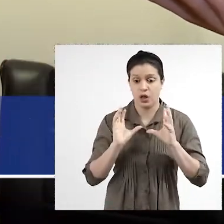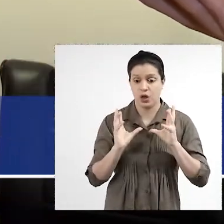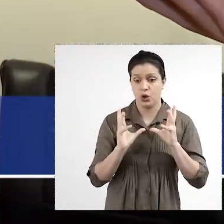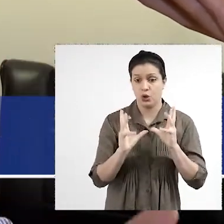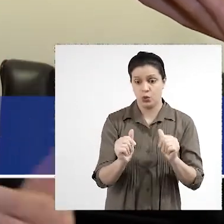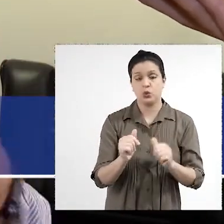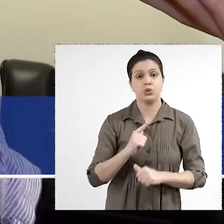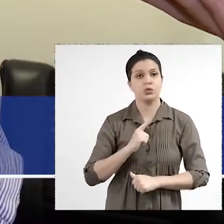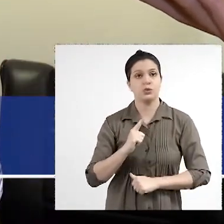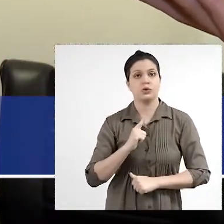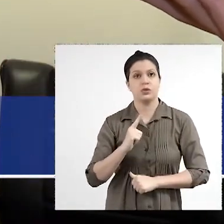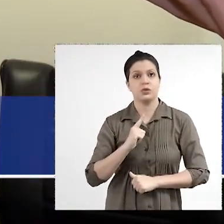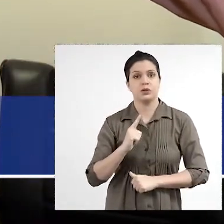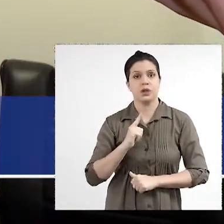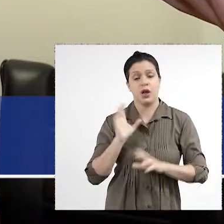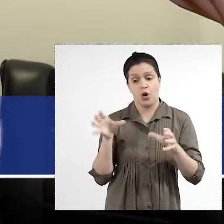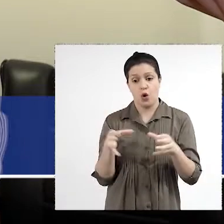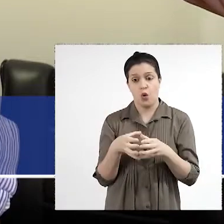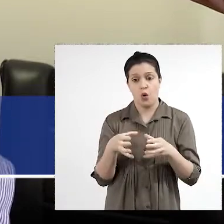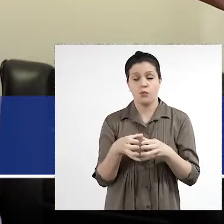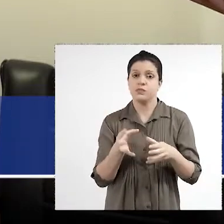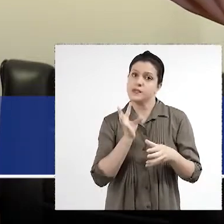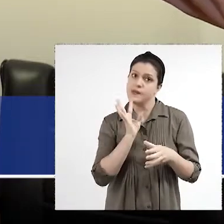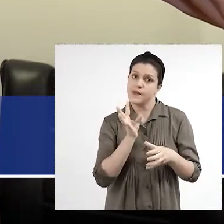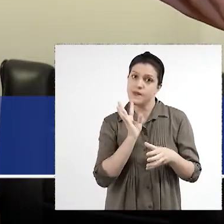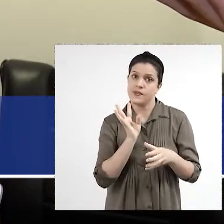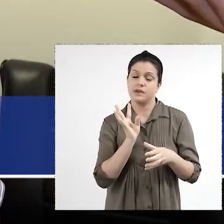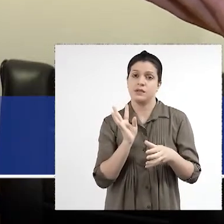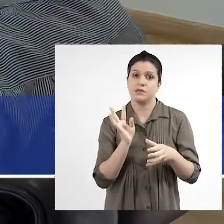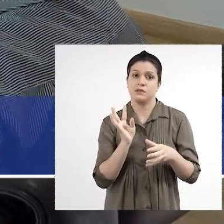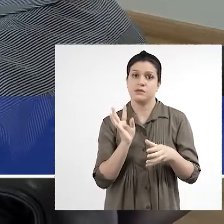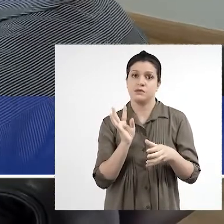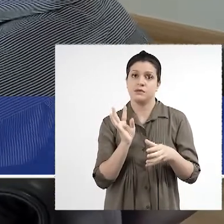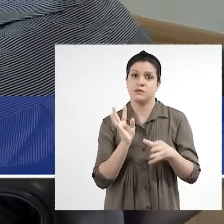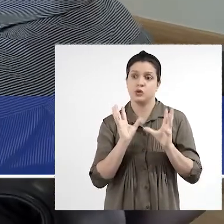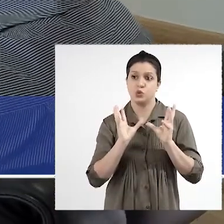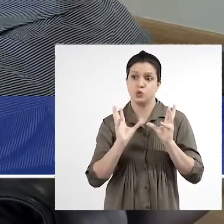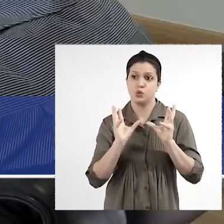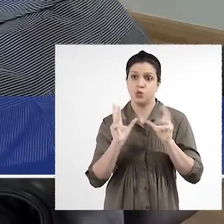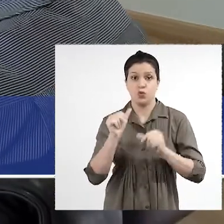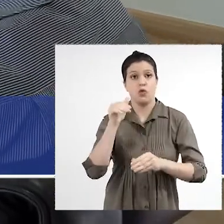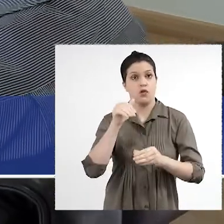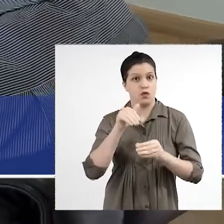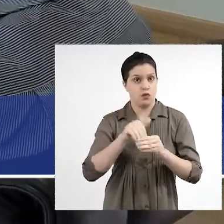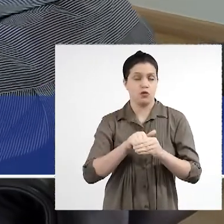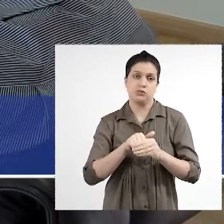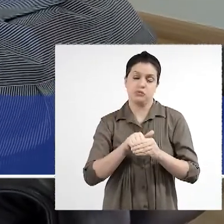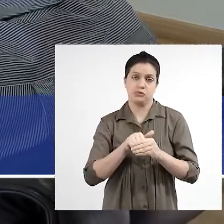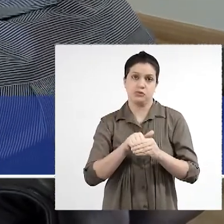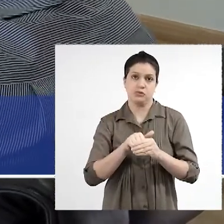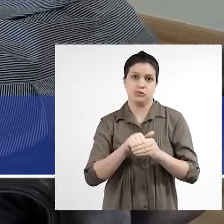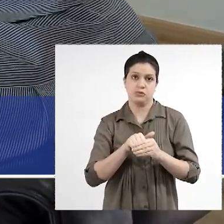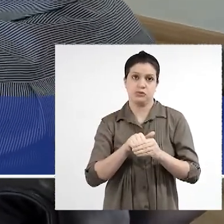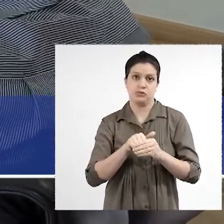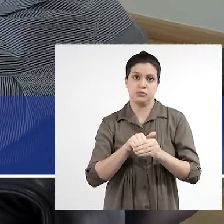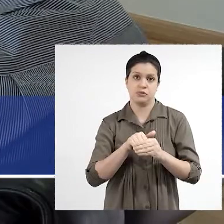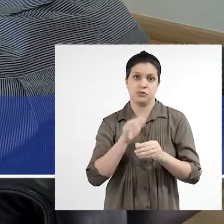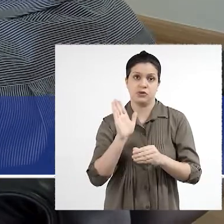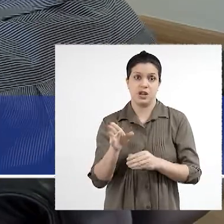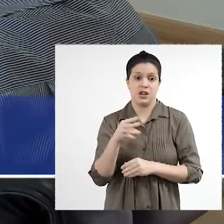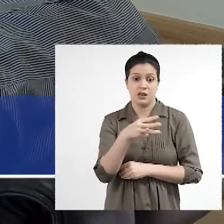aqui tenham respaldo dessa comissão que foi montada especificamente e que foi votada em